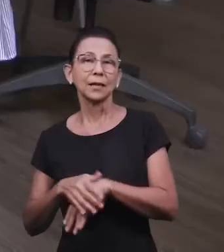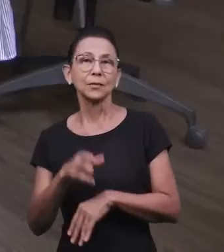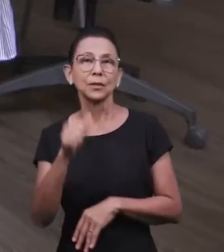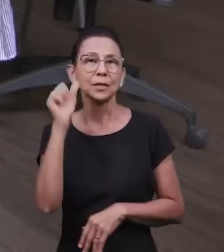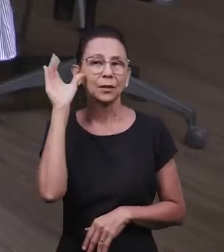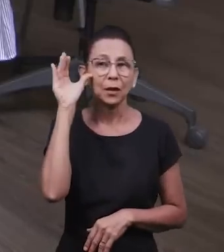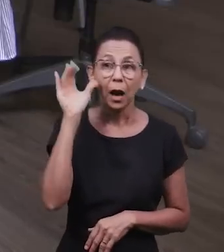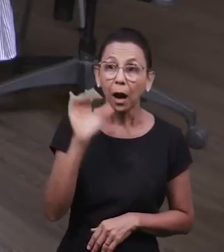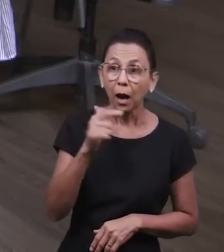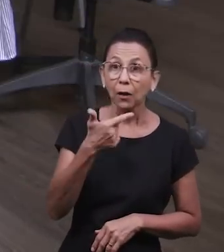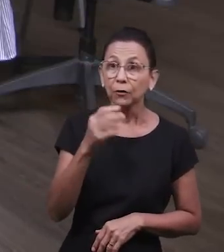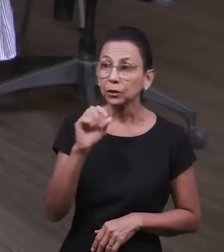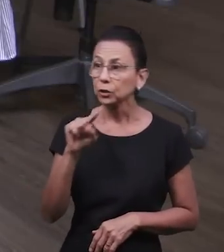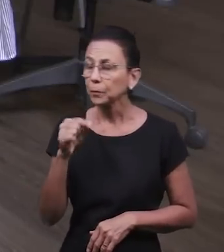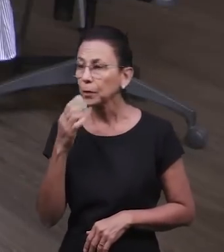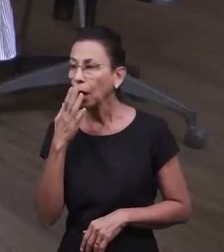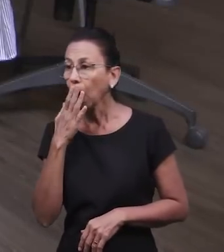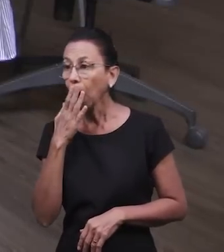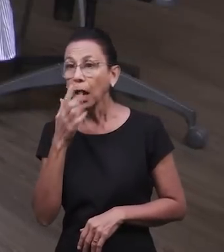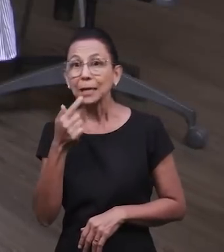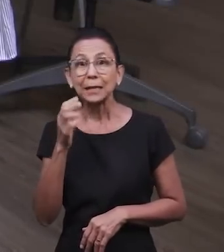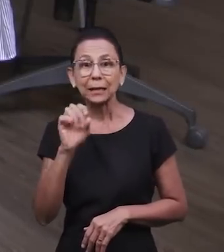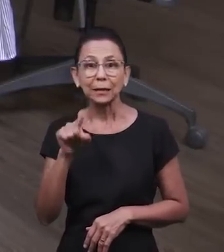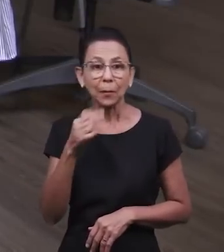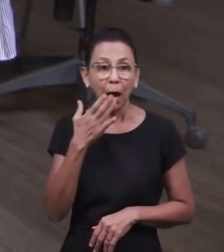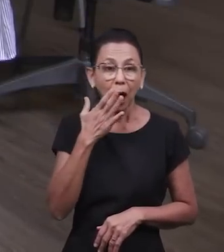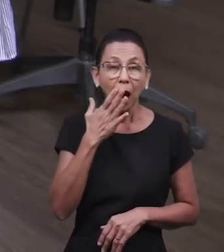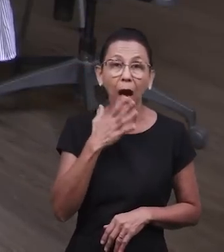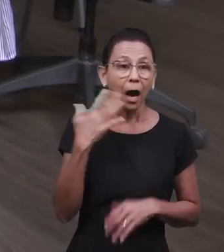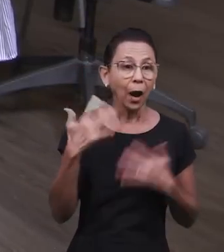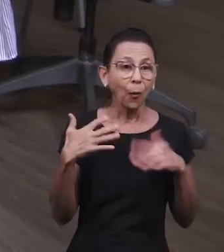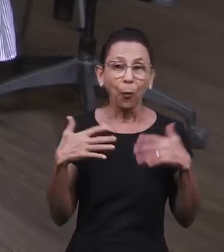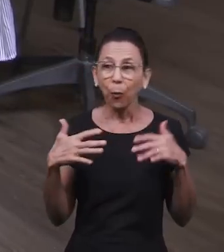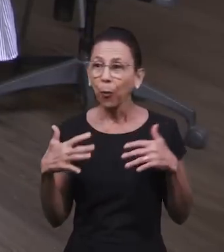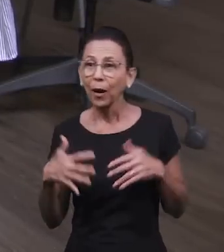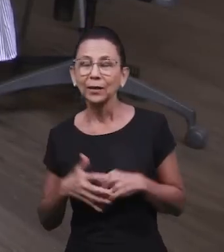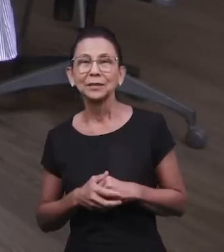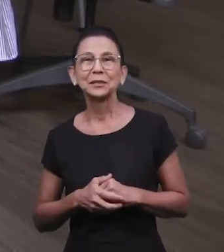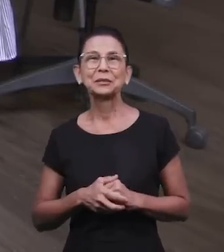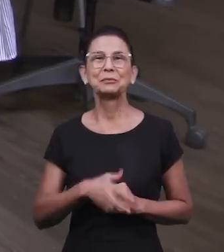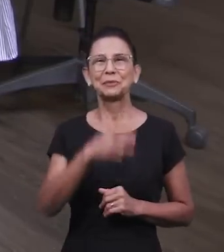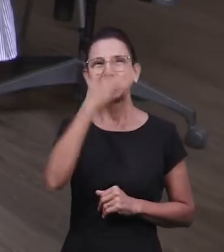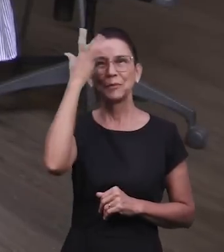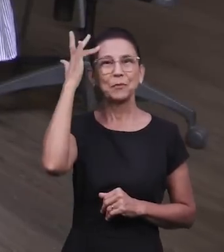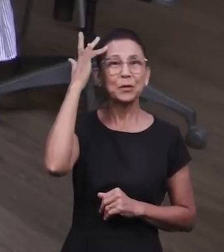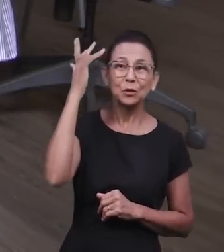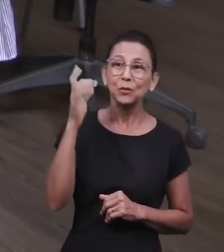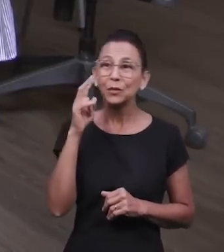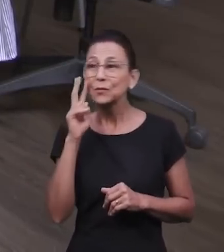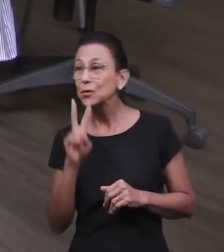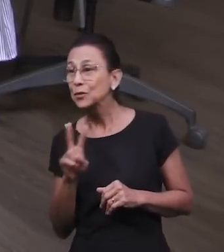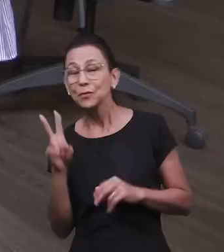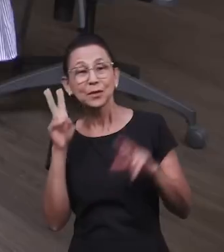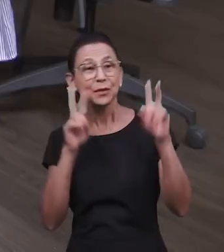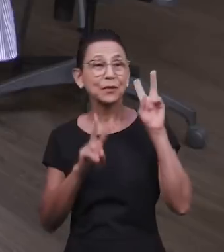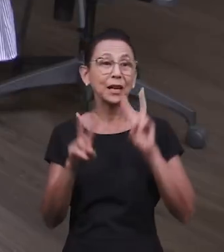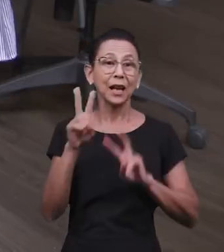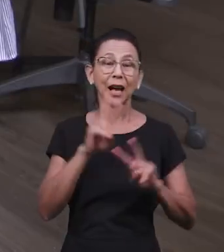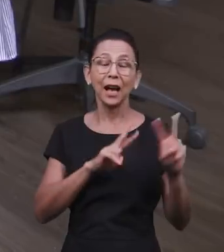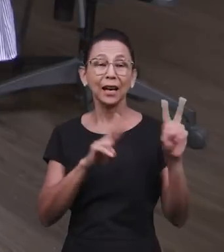então, hoje tem 20 mil pessoas online, hoje tem 70 mil pessoas assistindo. Você ficava o pessoal ficava olhando quantas pessoas